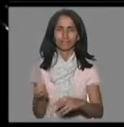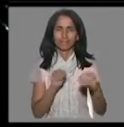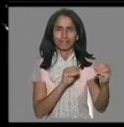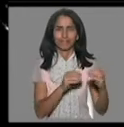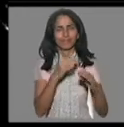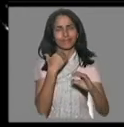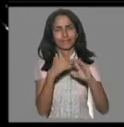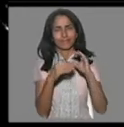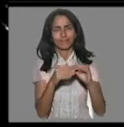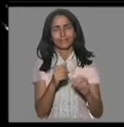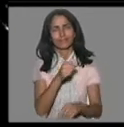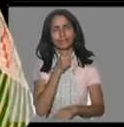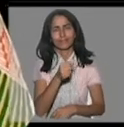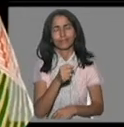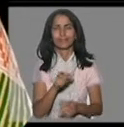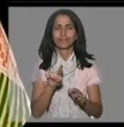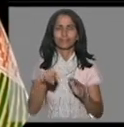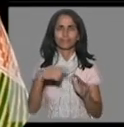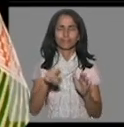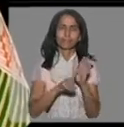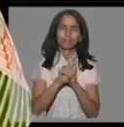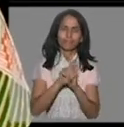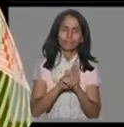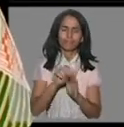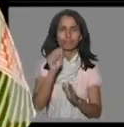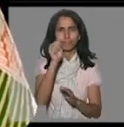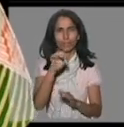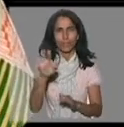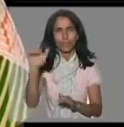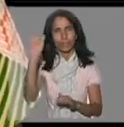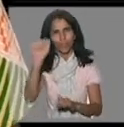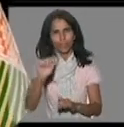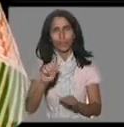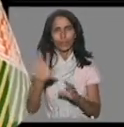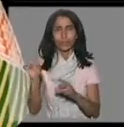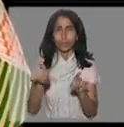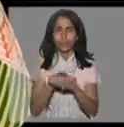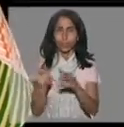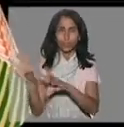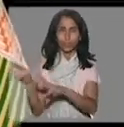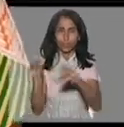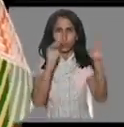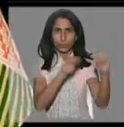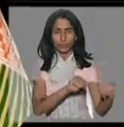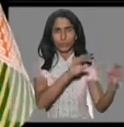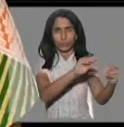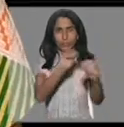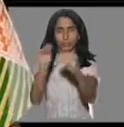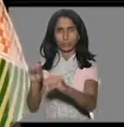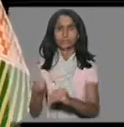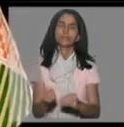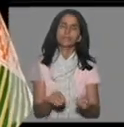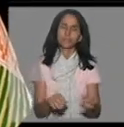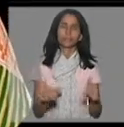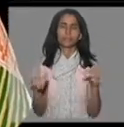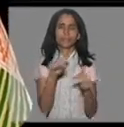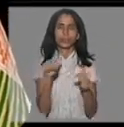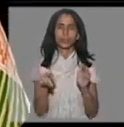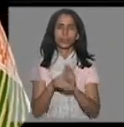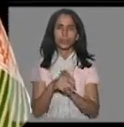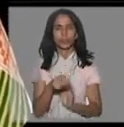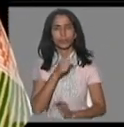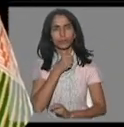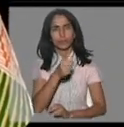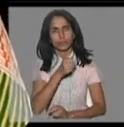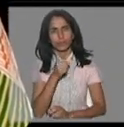eu migrei para a comunicação e comecei a pesquisar a África e a diáspora no meu trabalho de jornalista,